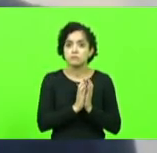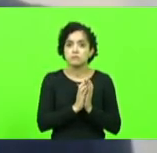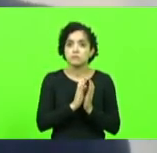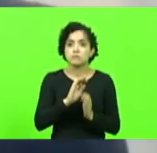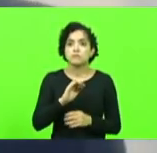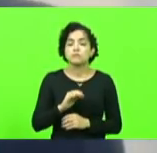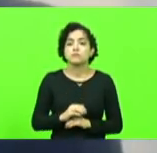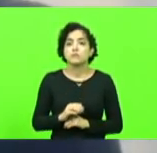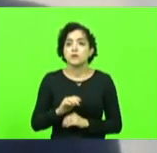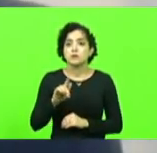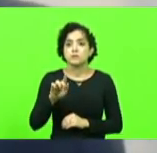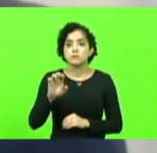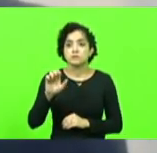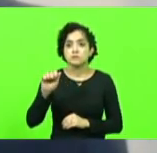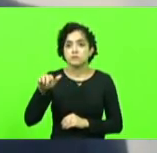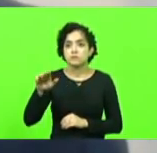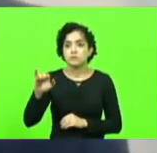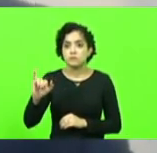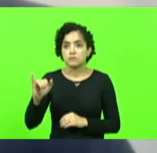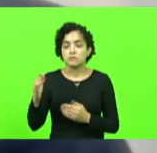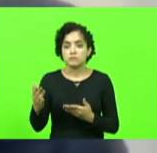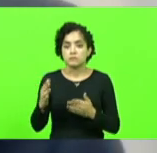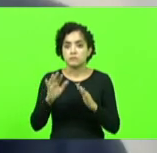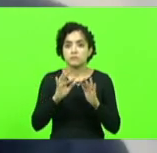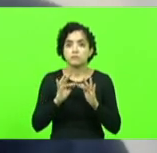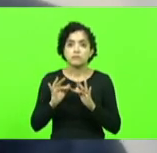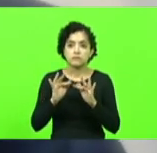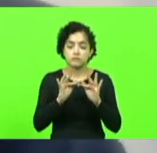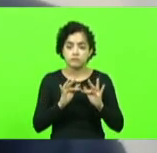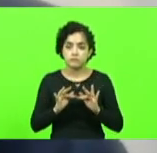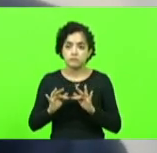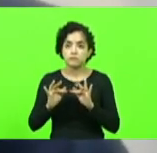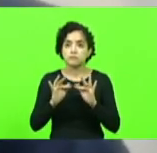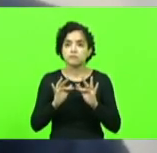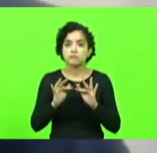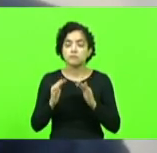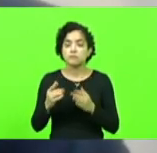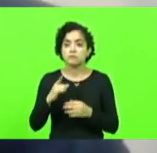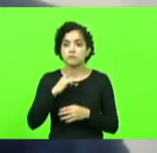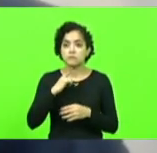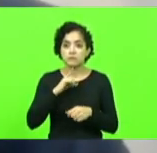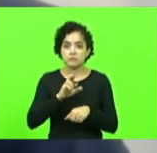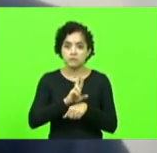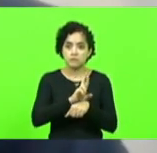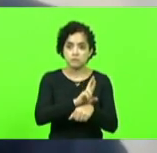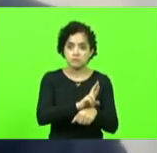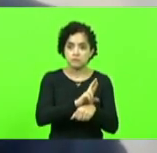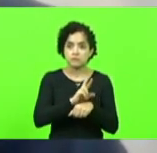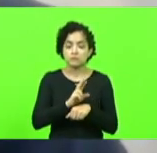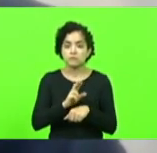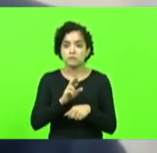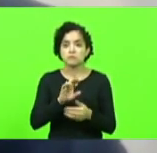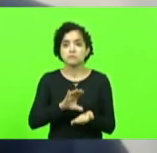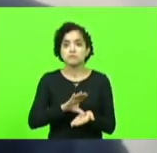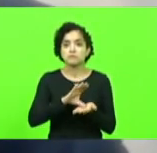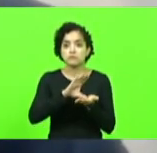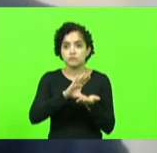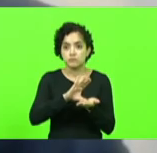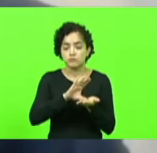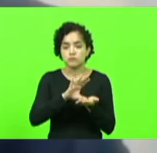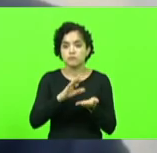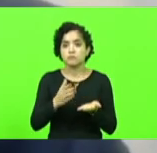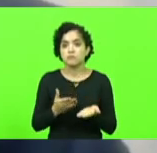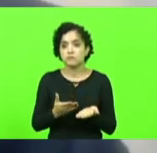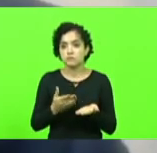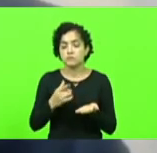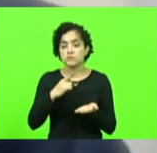pessoa conhecida nossa da Fundação Catarinense. Aqui temos representantes dos conselhos de classe e